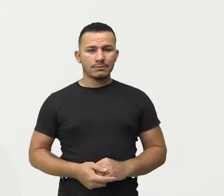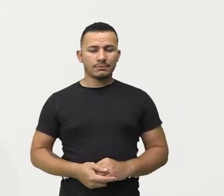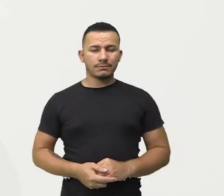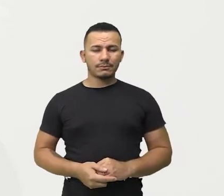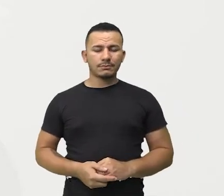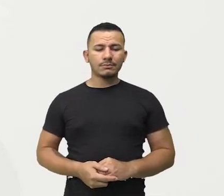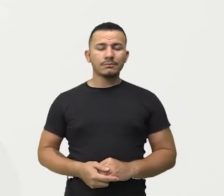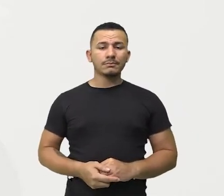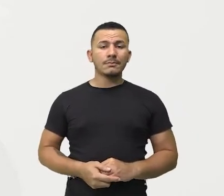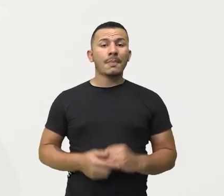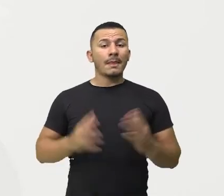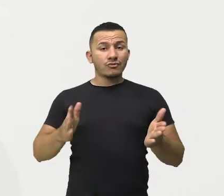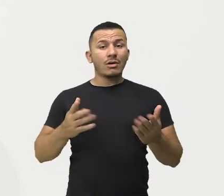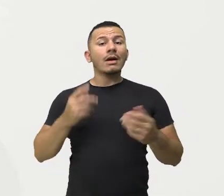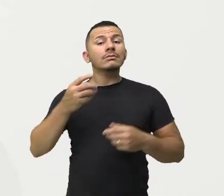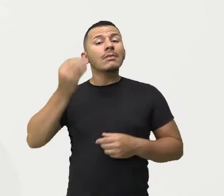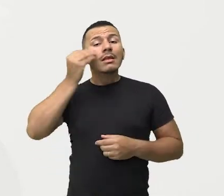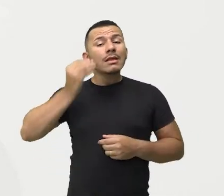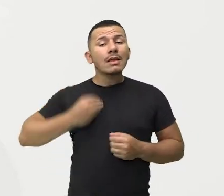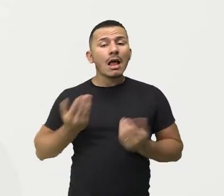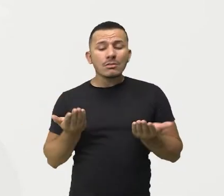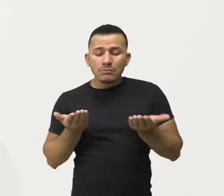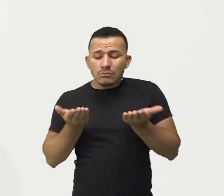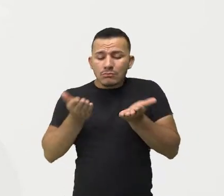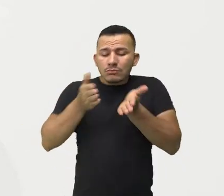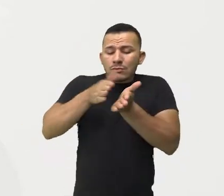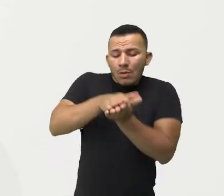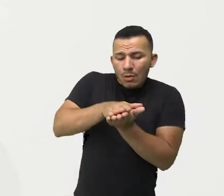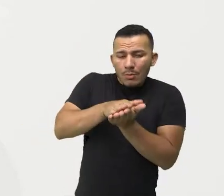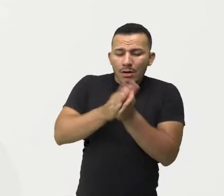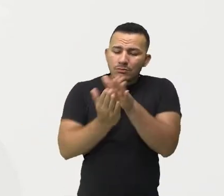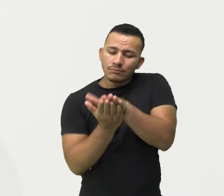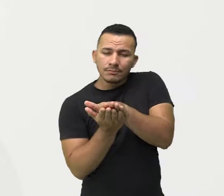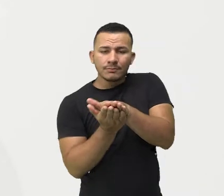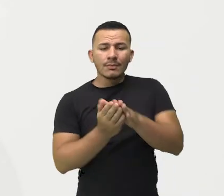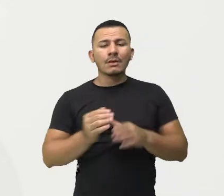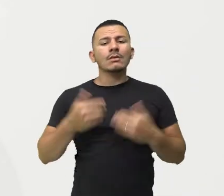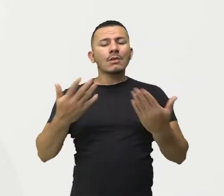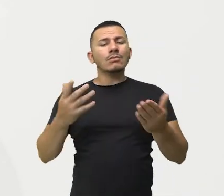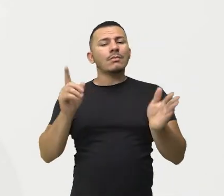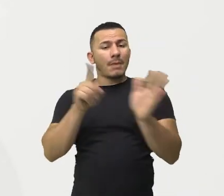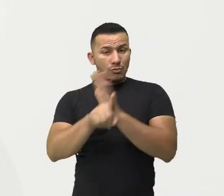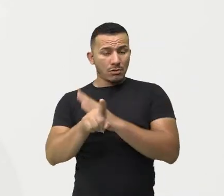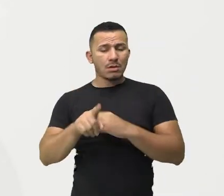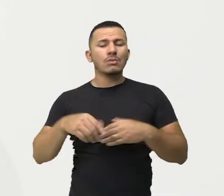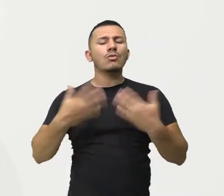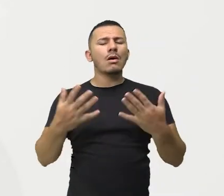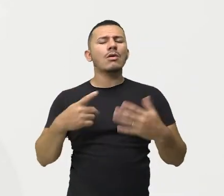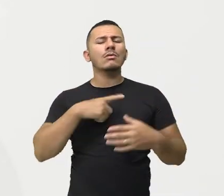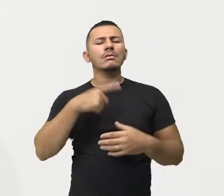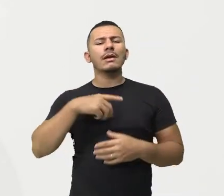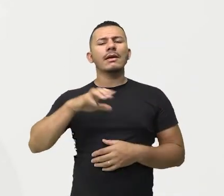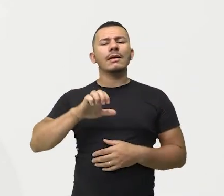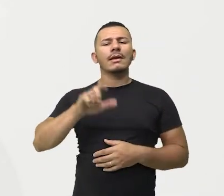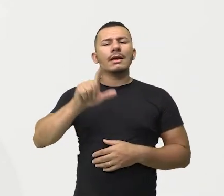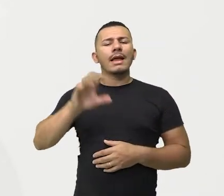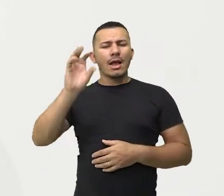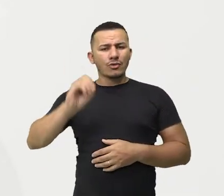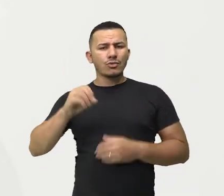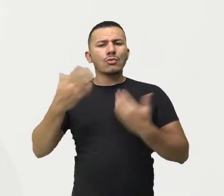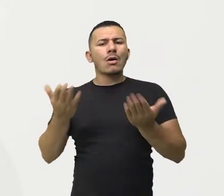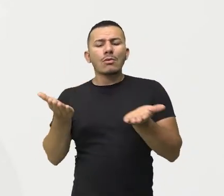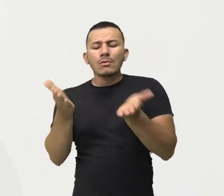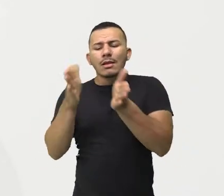olha. E aí você dobra. Mas está se perguntando, observe as figuras abaixo, quais delas possuem eixos de